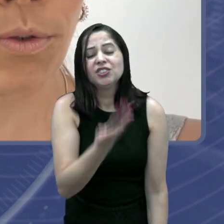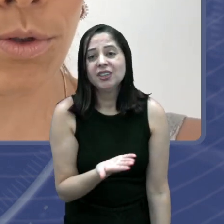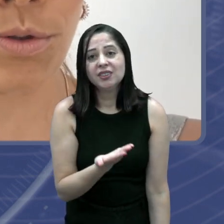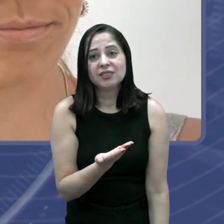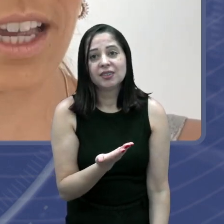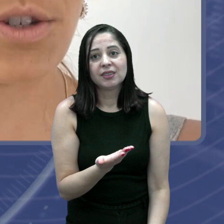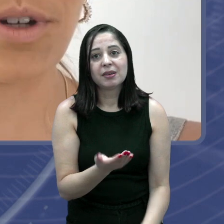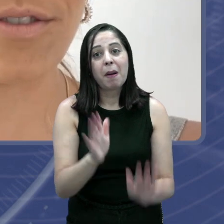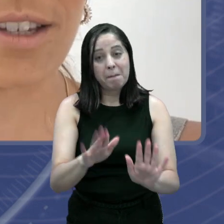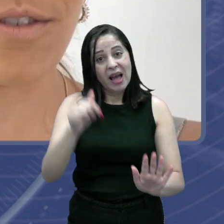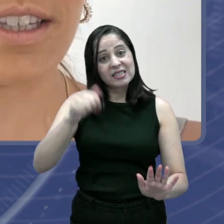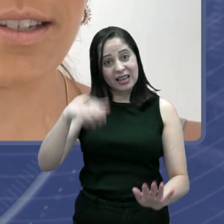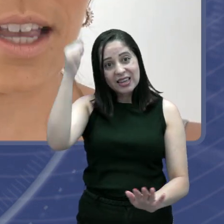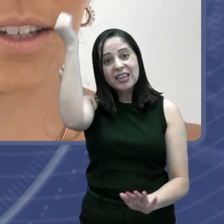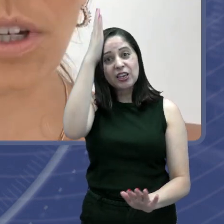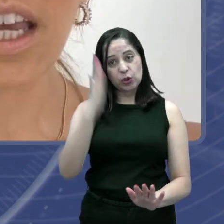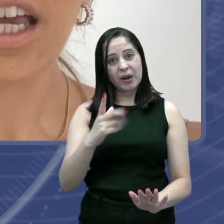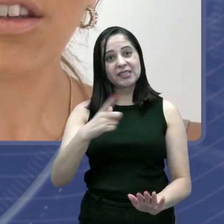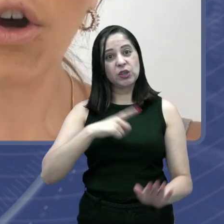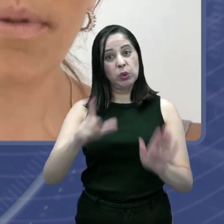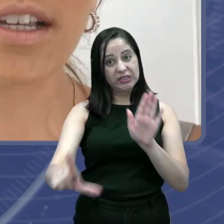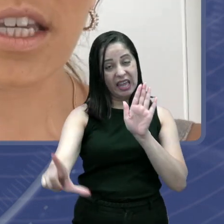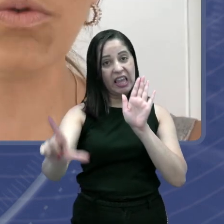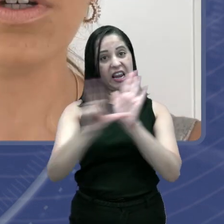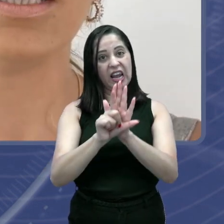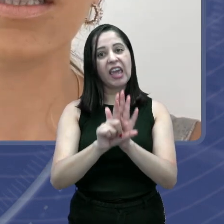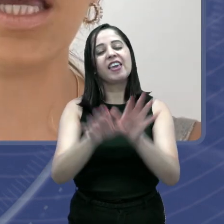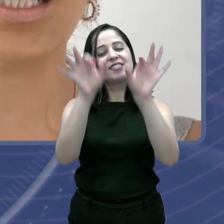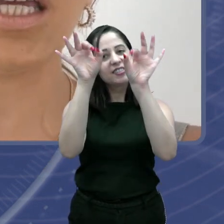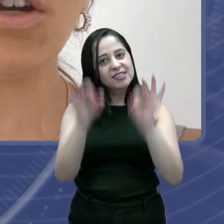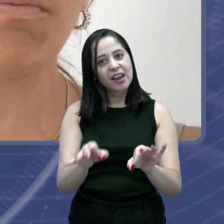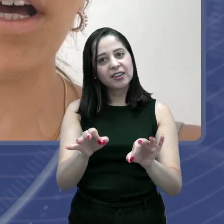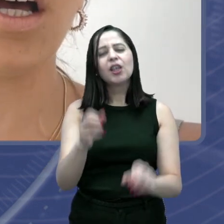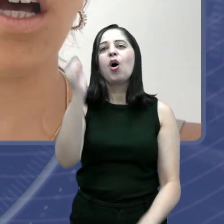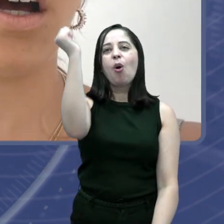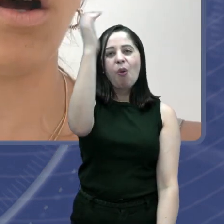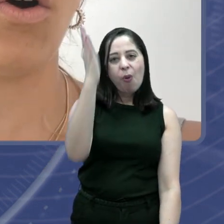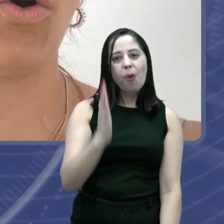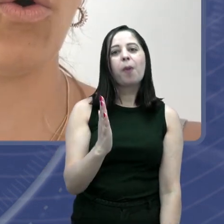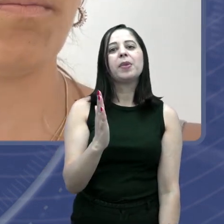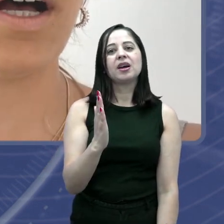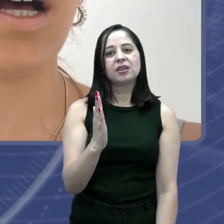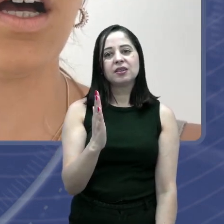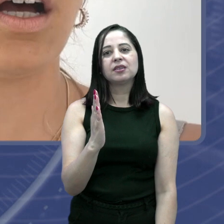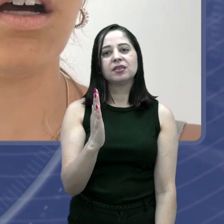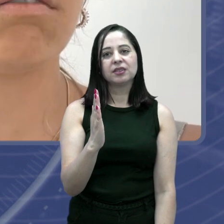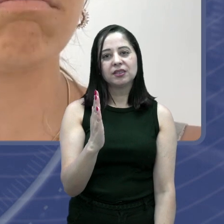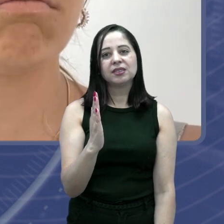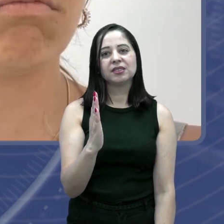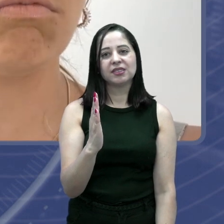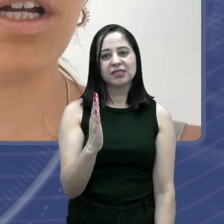do refúgio, né, de 1997. Então, o Brasil tem aí uma